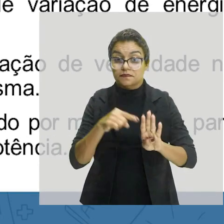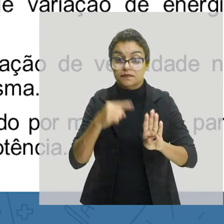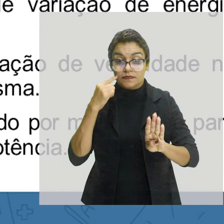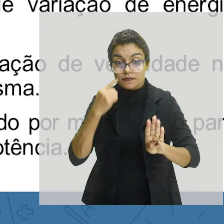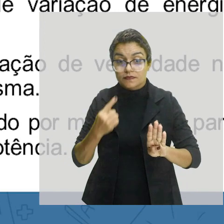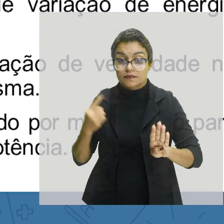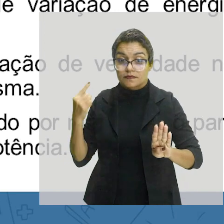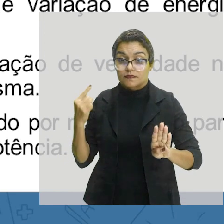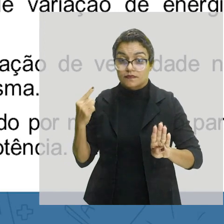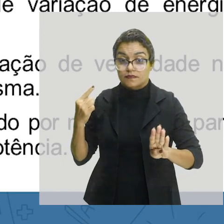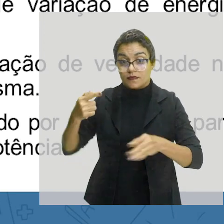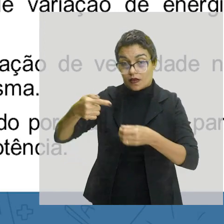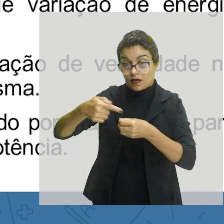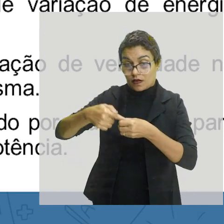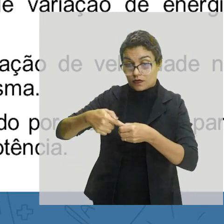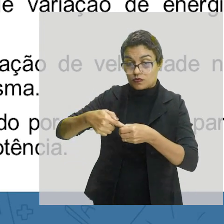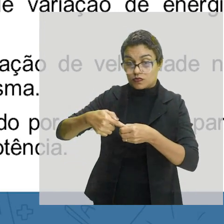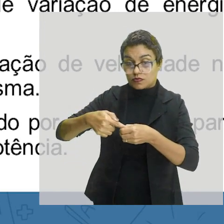Com a versão gasolina,